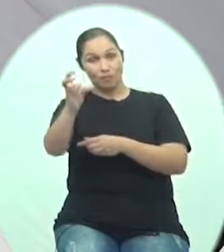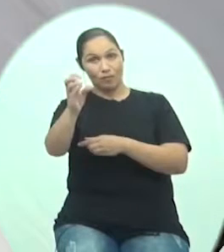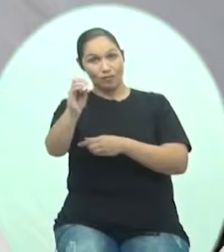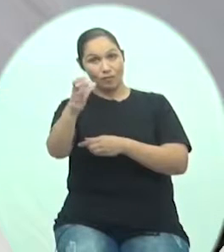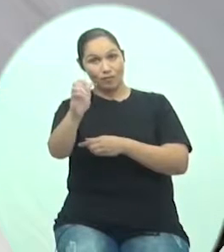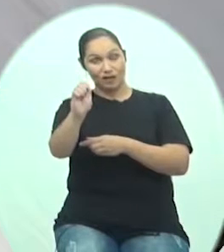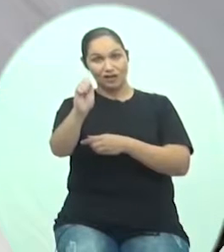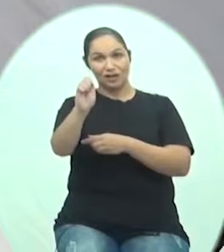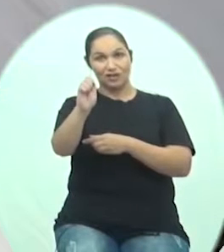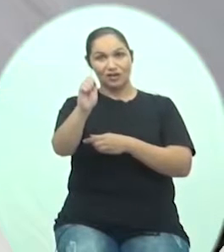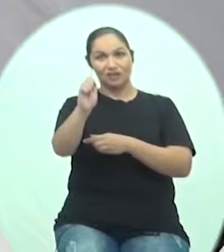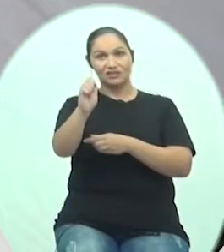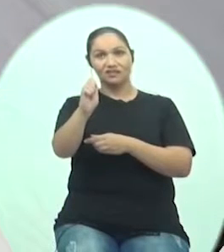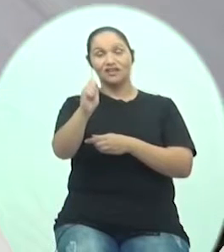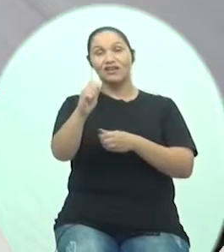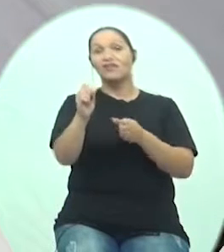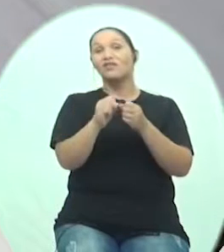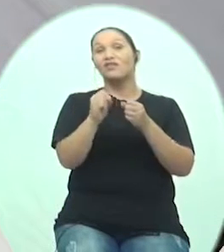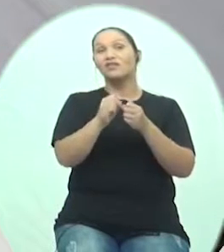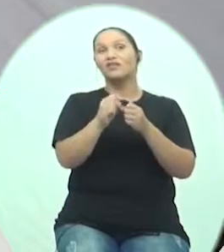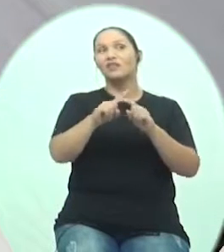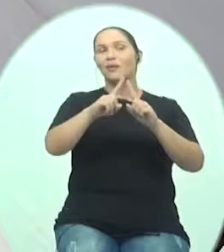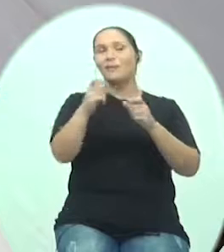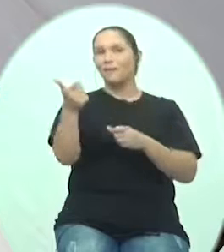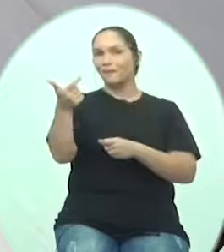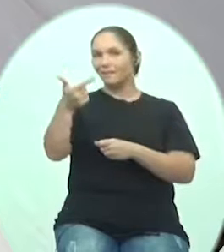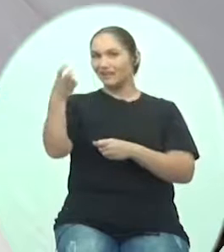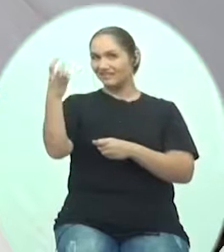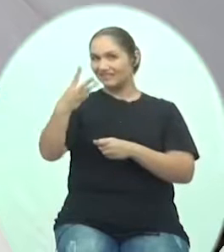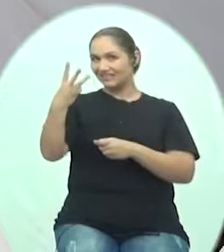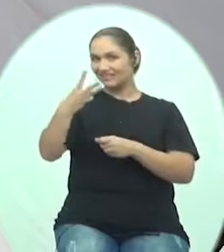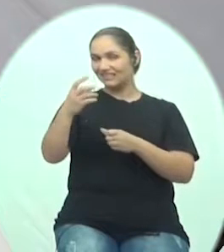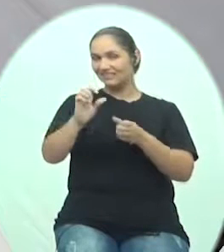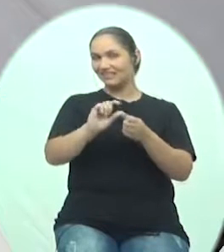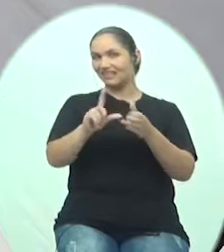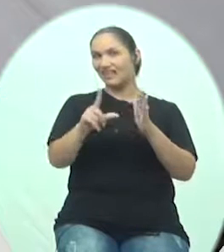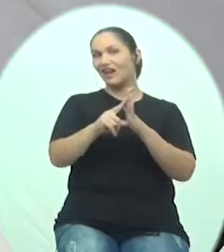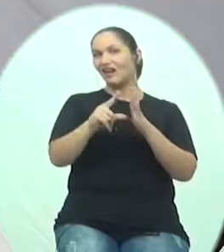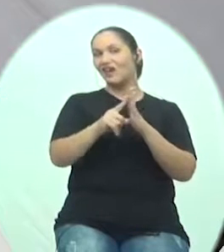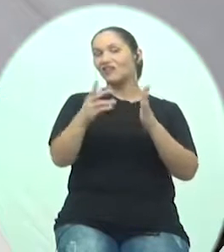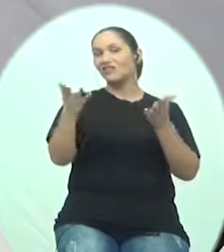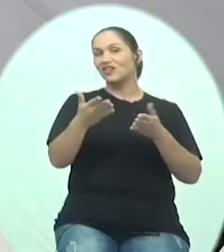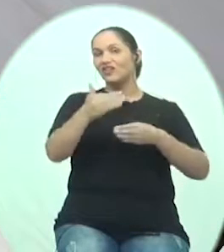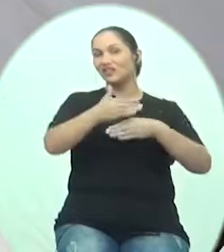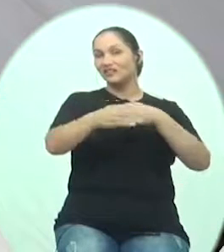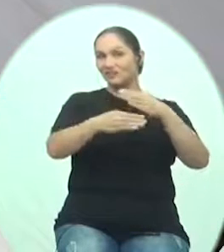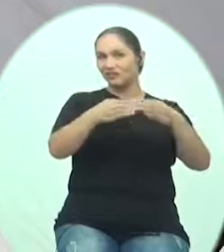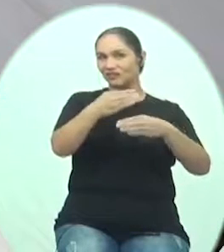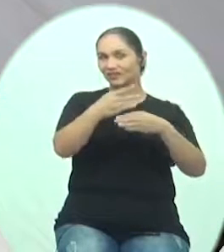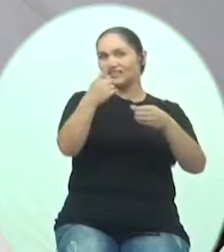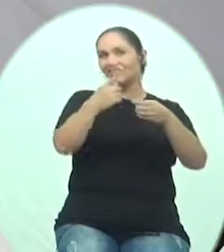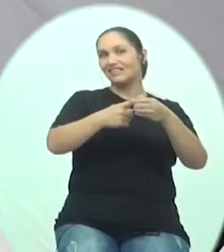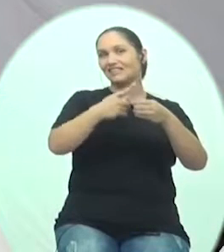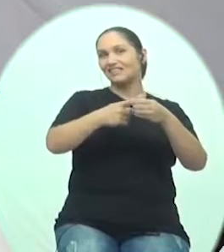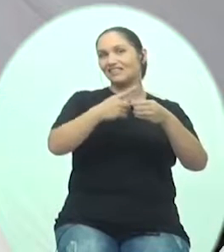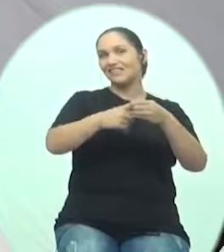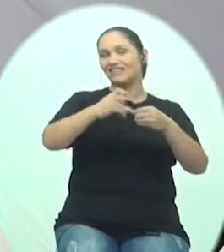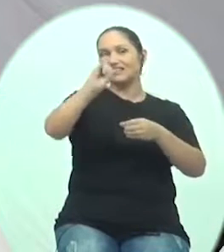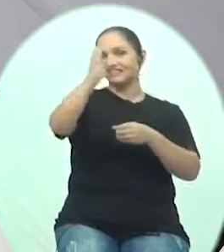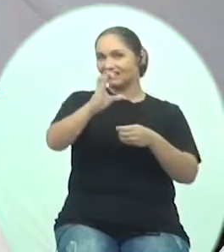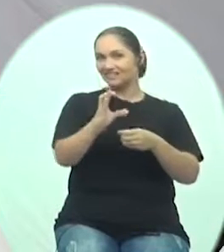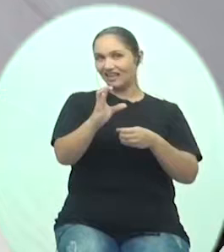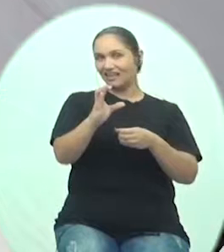para inauguração ainda no primeiro semestre desse ano na cidade sede do Jace e